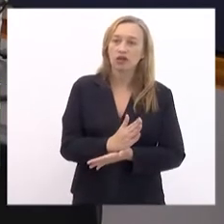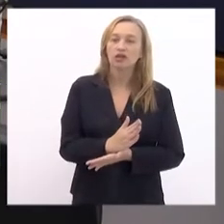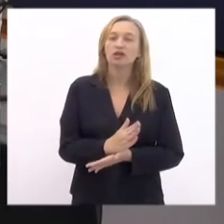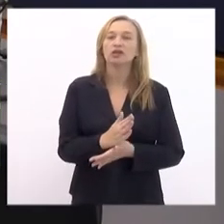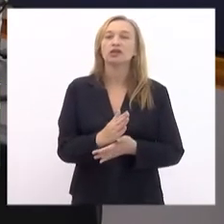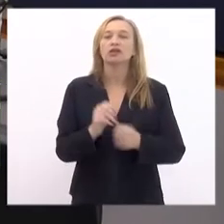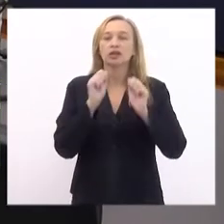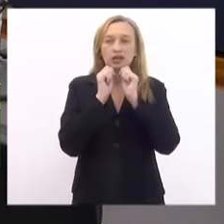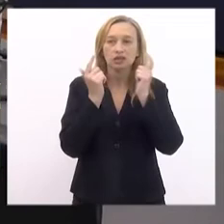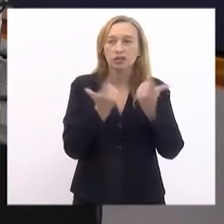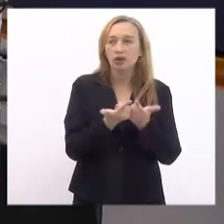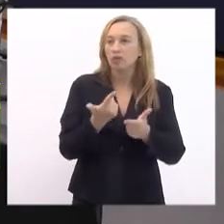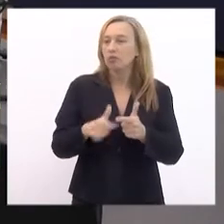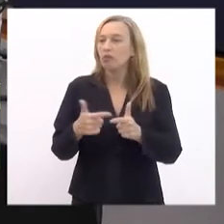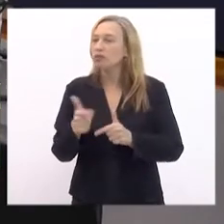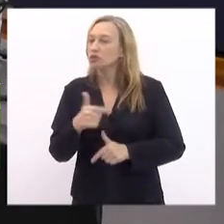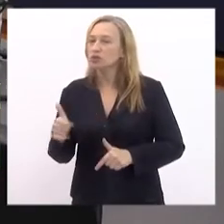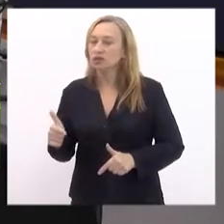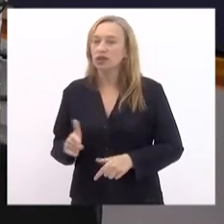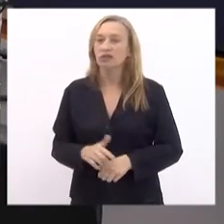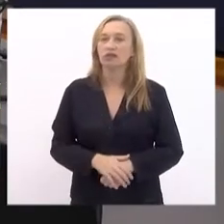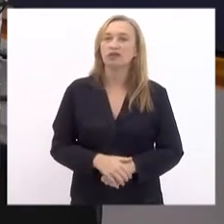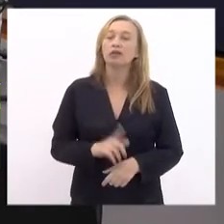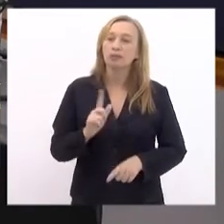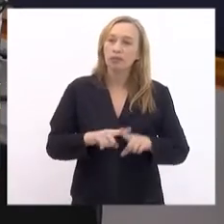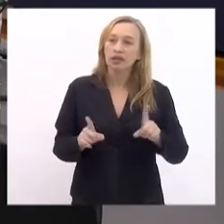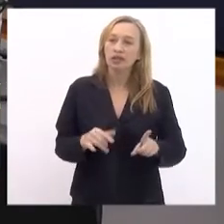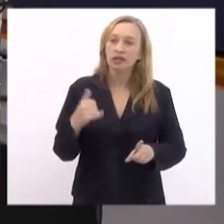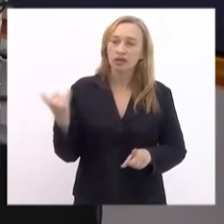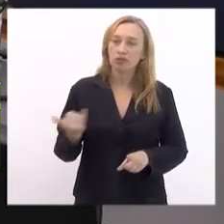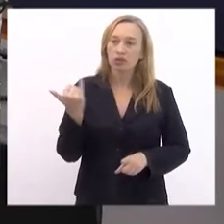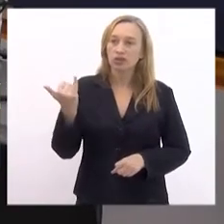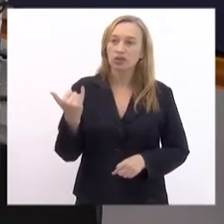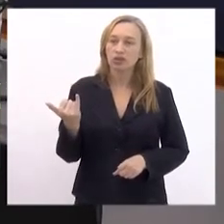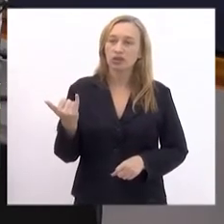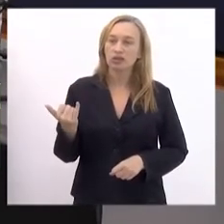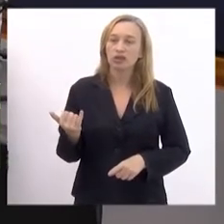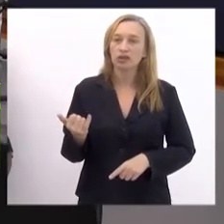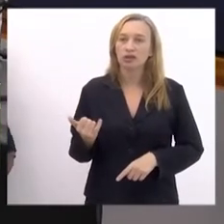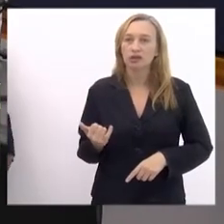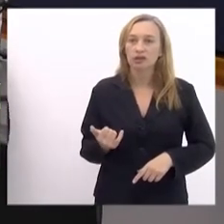nenhum problema. Eu acho que é uma contribuição relevante para